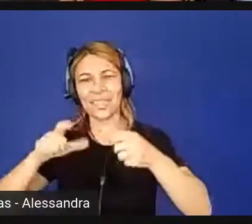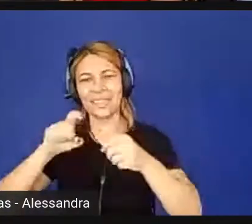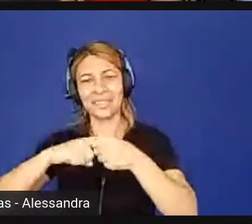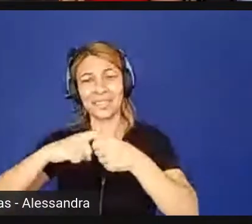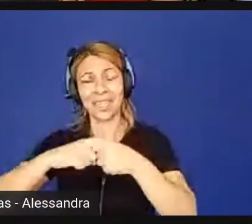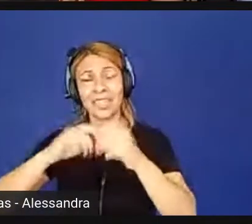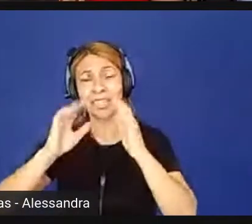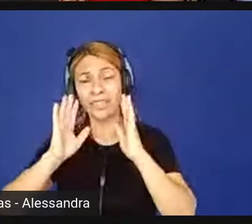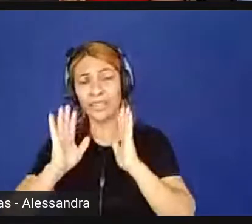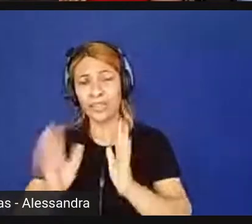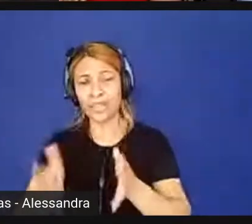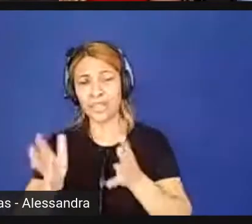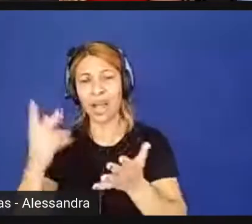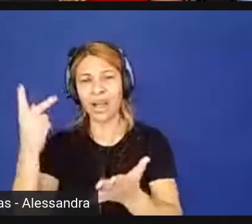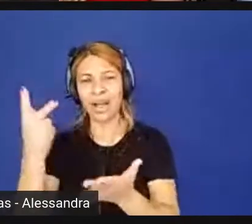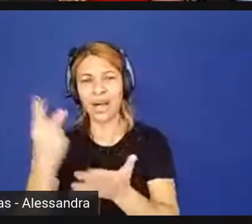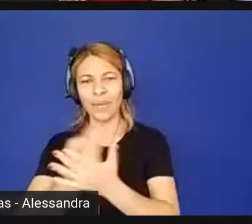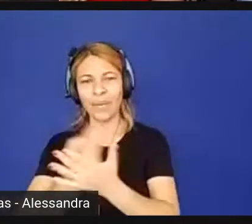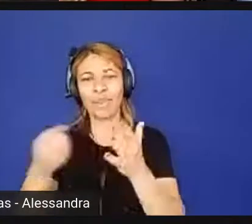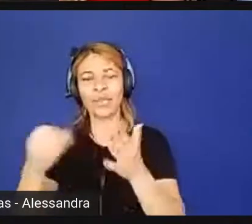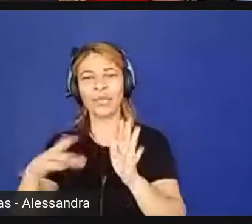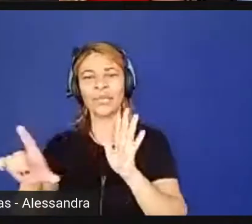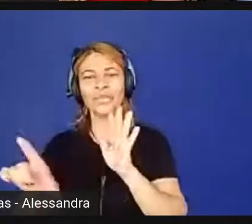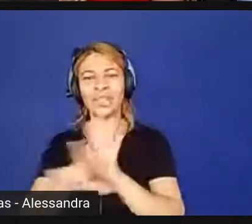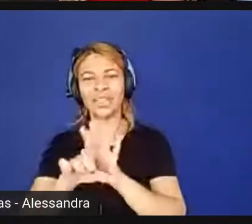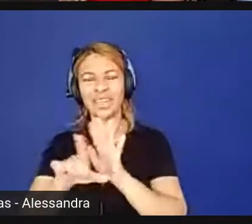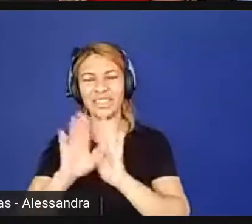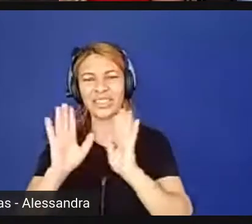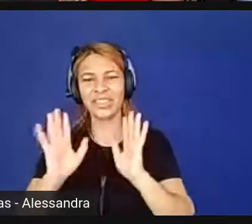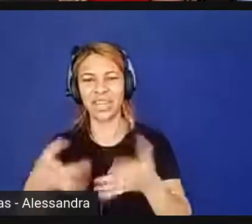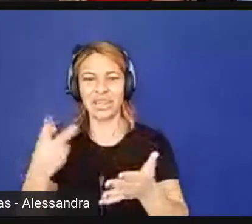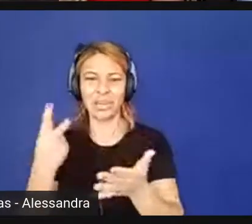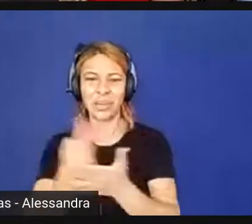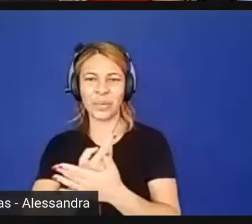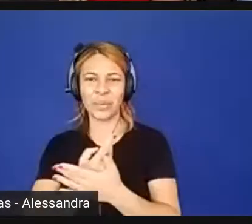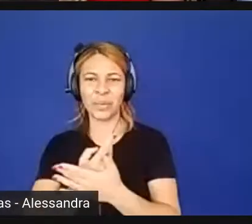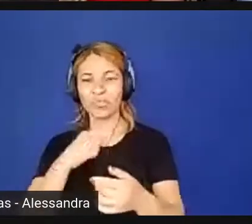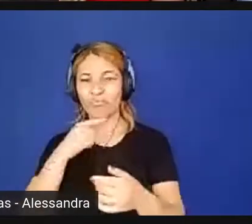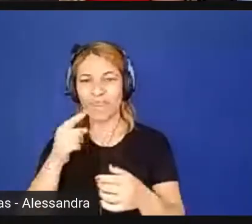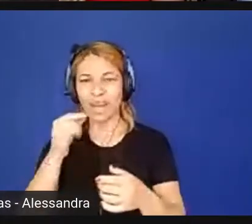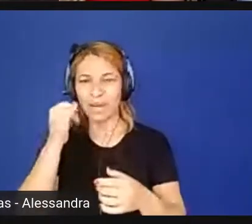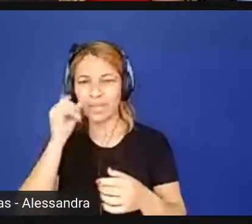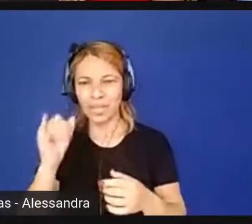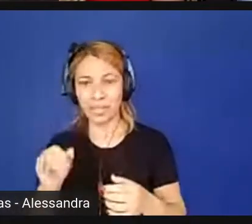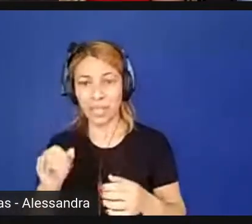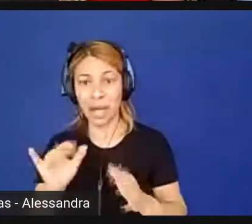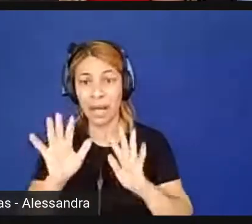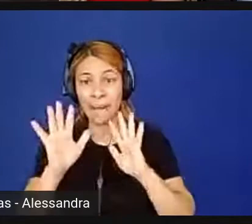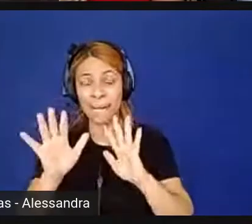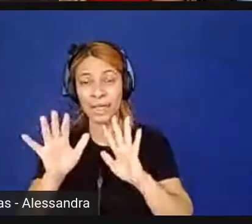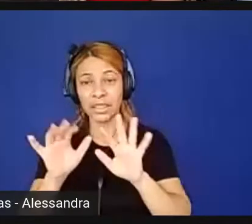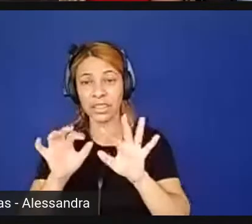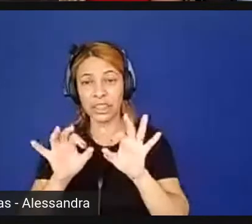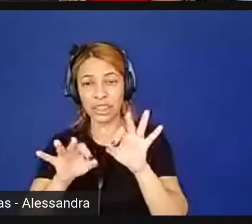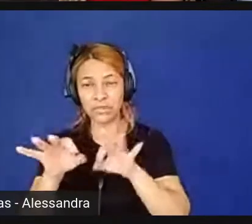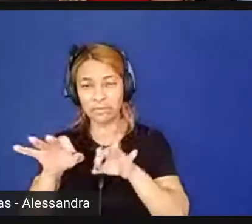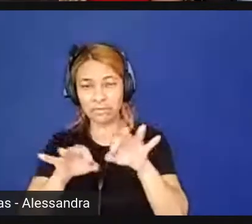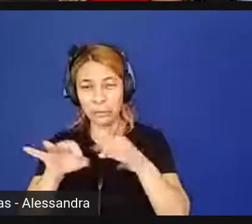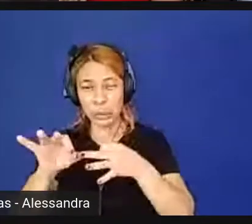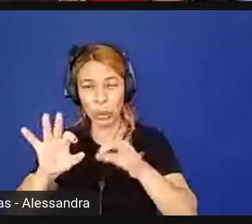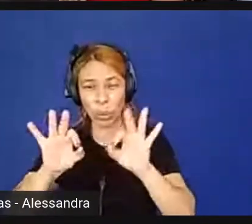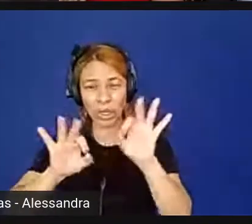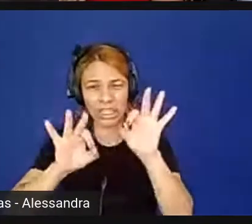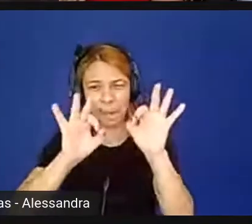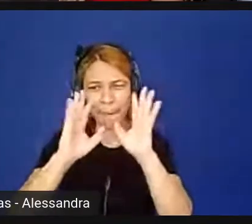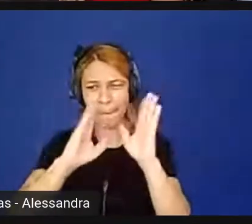acontecendo, as novas legislações já prevêem isso, e isso é inevitável. A questão é a gente adequadamente mapear os riscos, aumentar a transparência